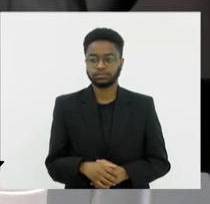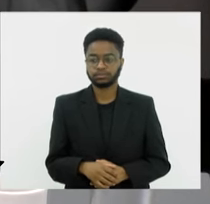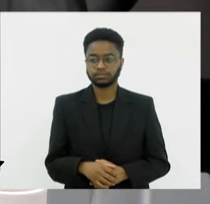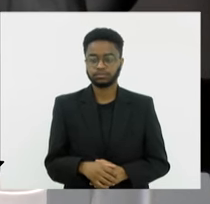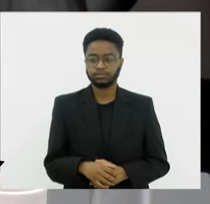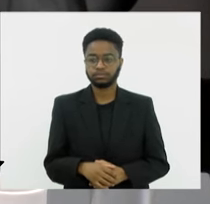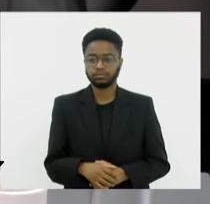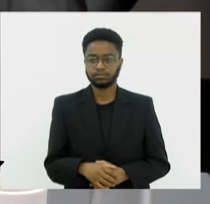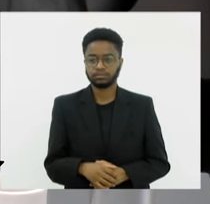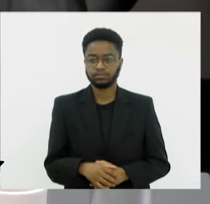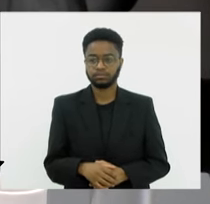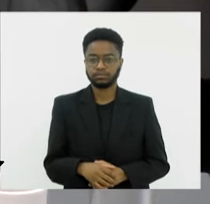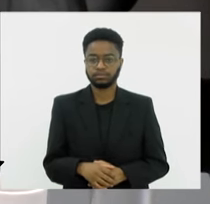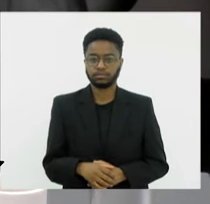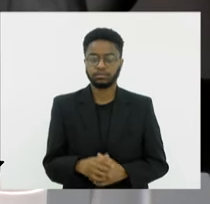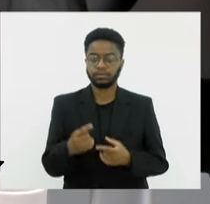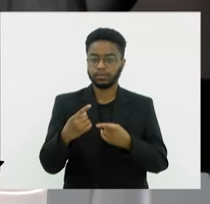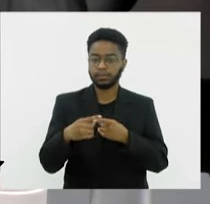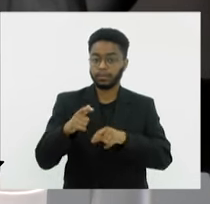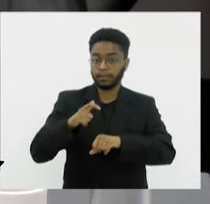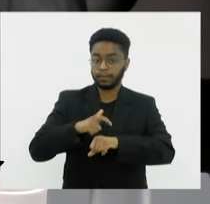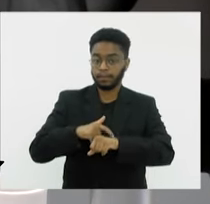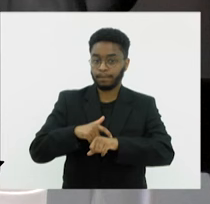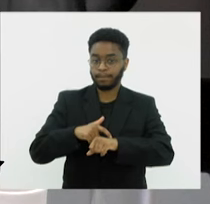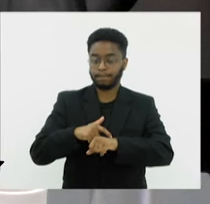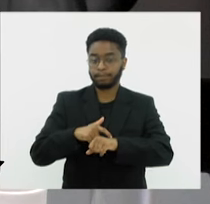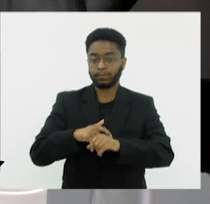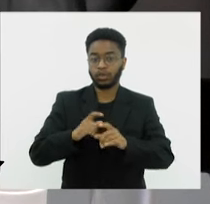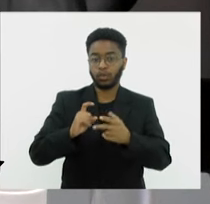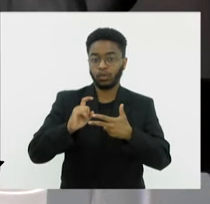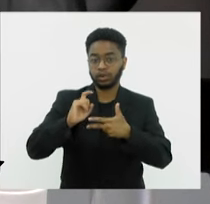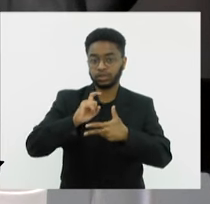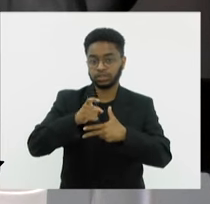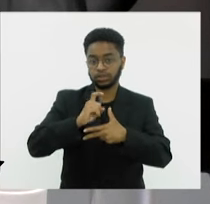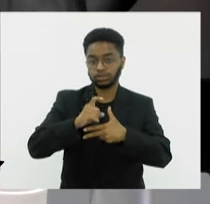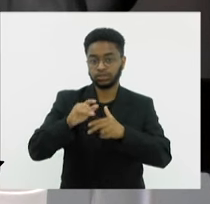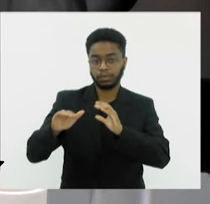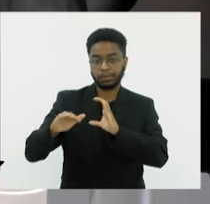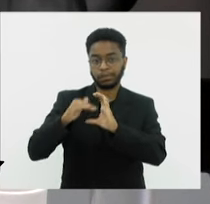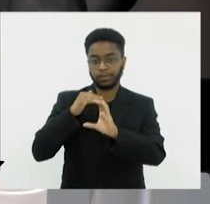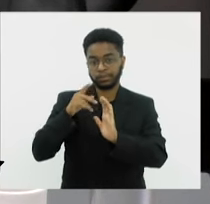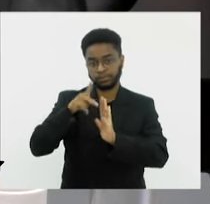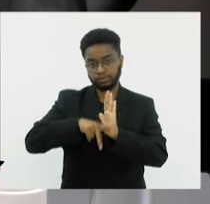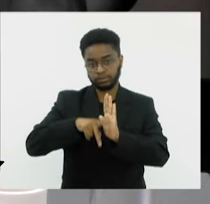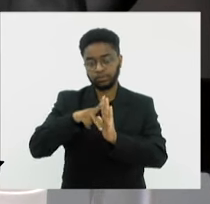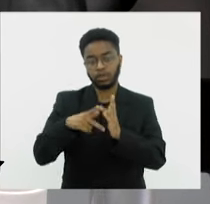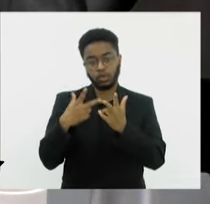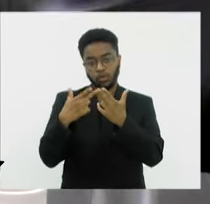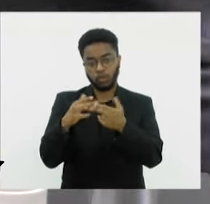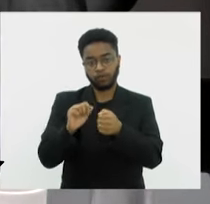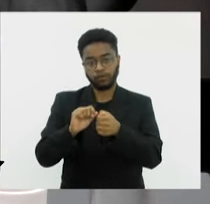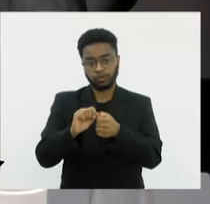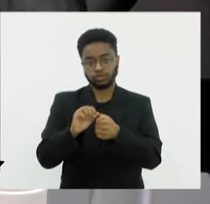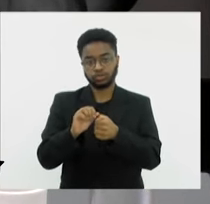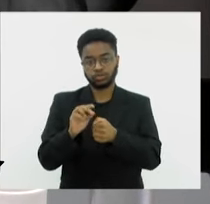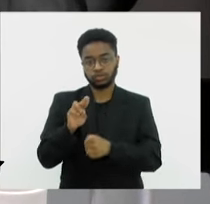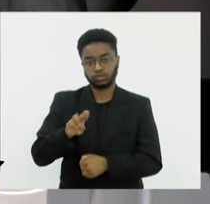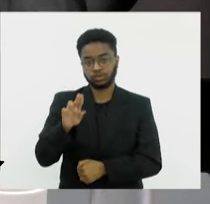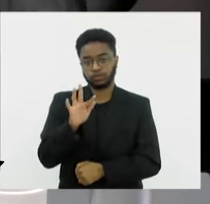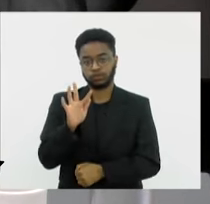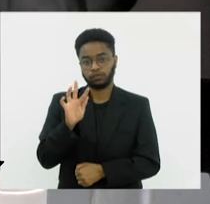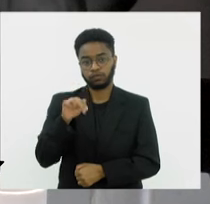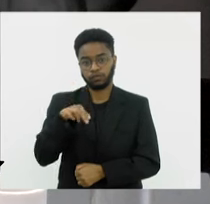Quando o Poder Executivo manda um projeto para casa, como o fez com o próprio Fundeb,